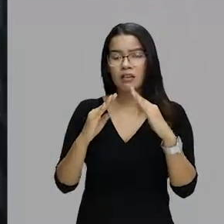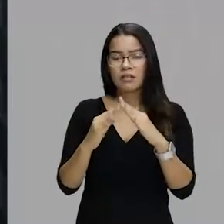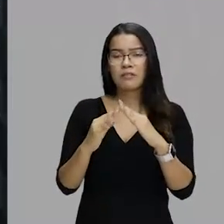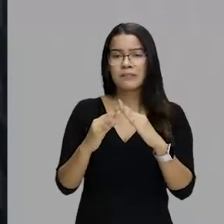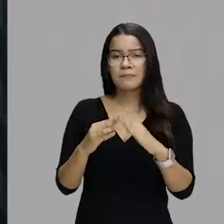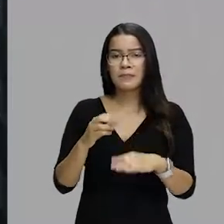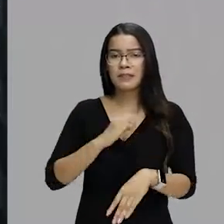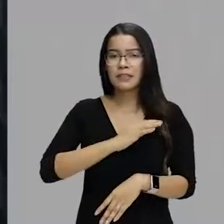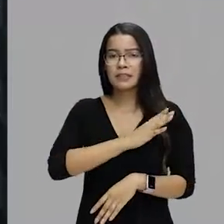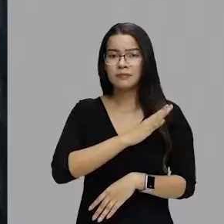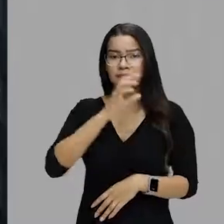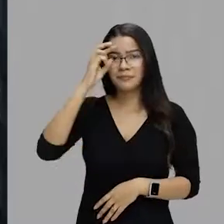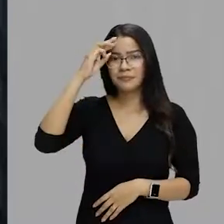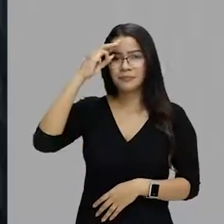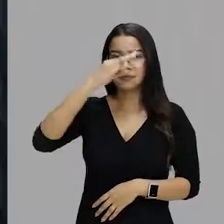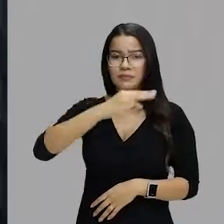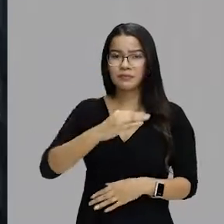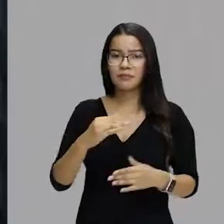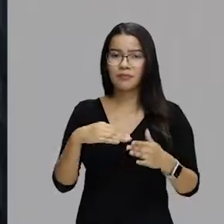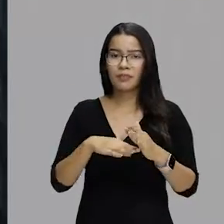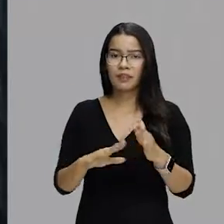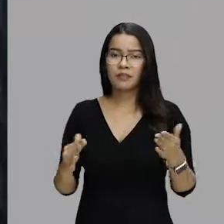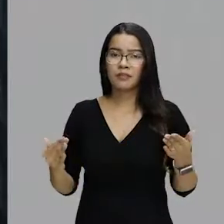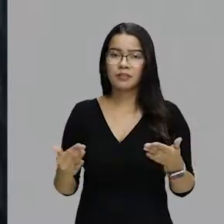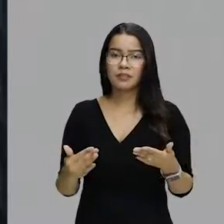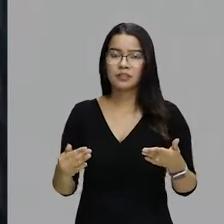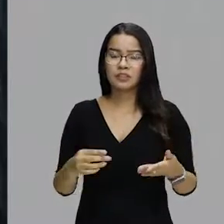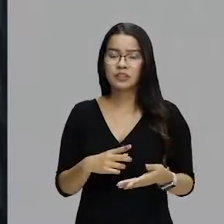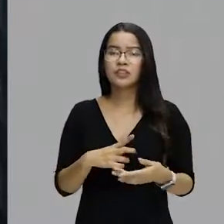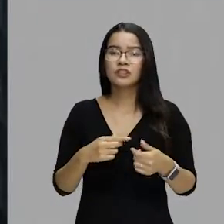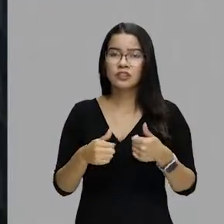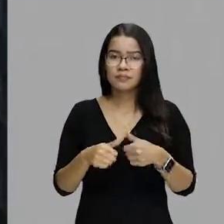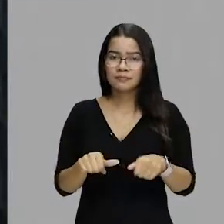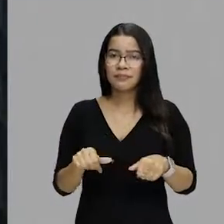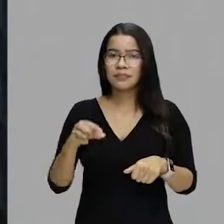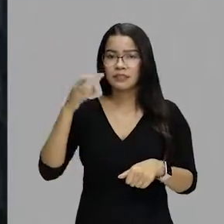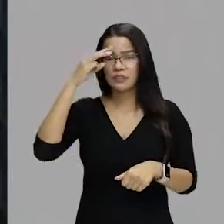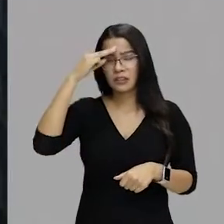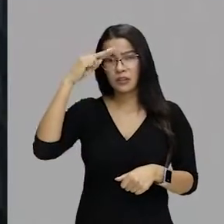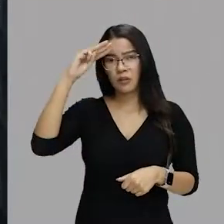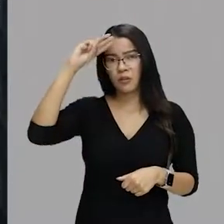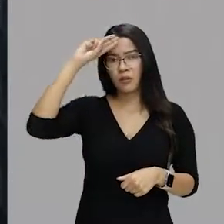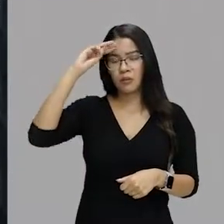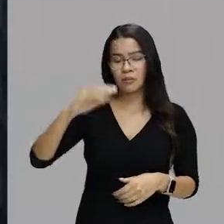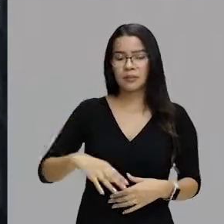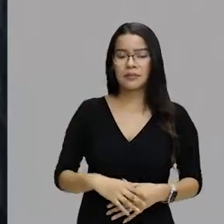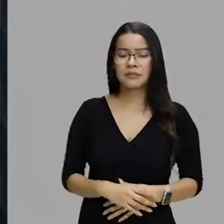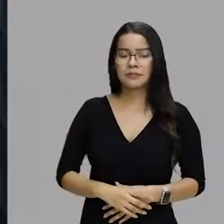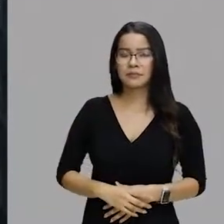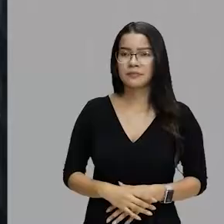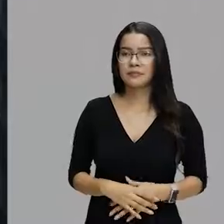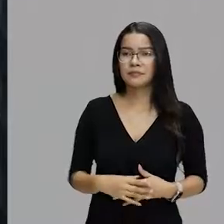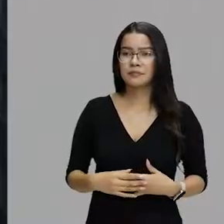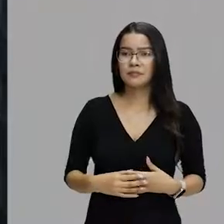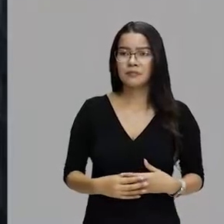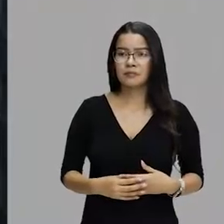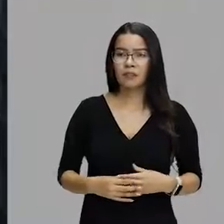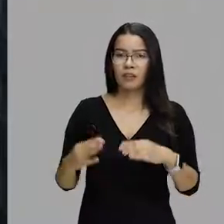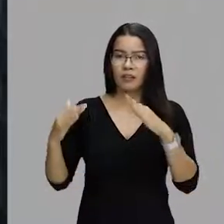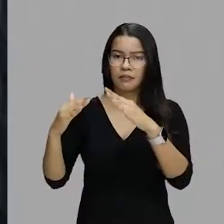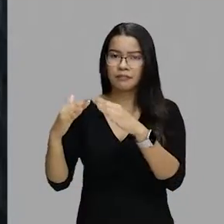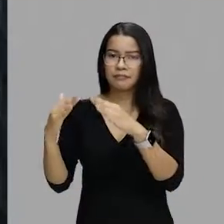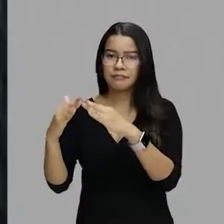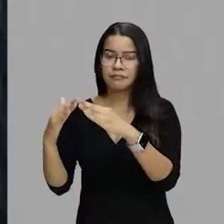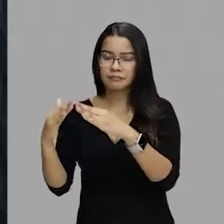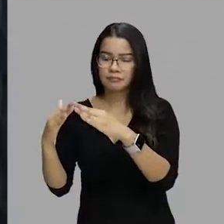lá em Cuba, que é a famosa base militar de Guantánamo. A base militar norte-americana